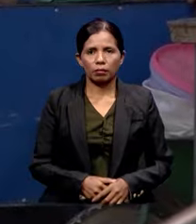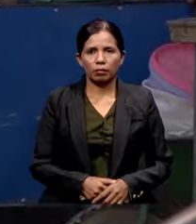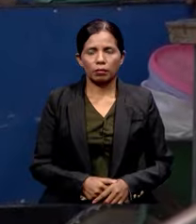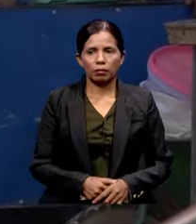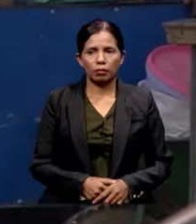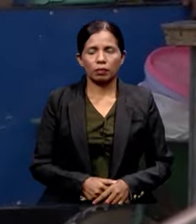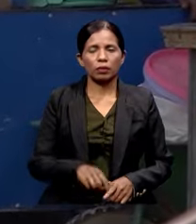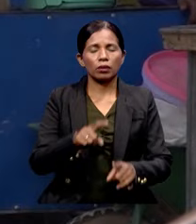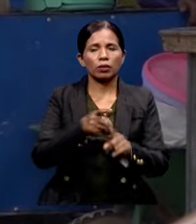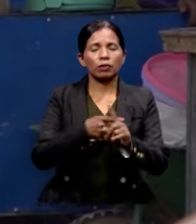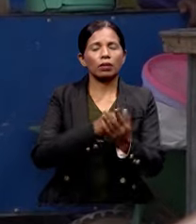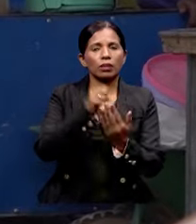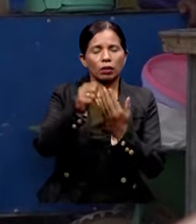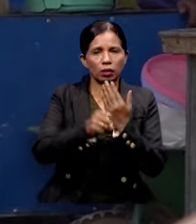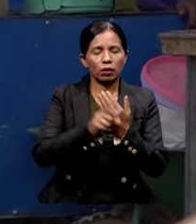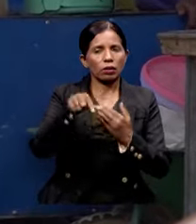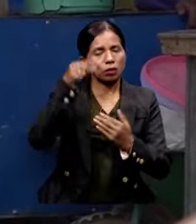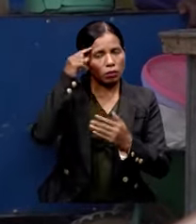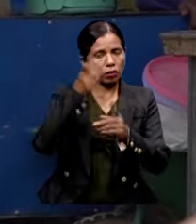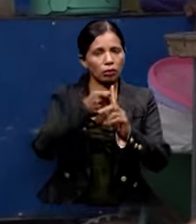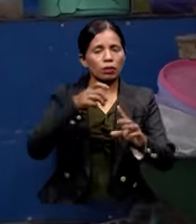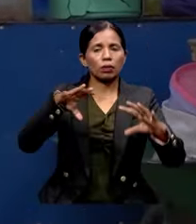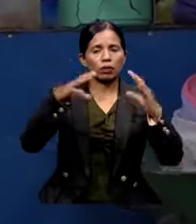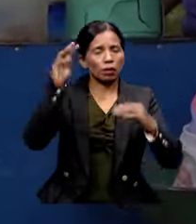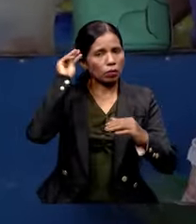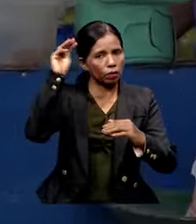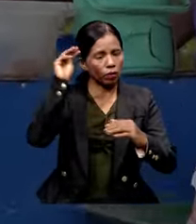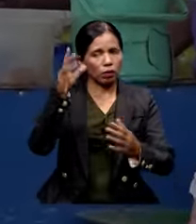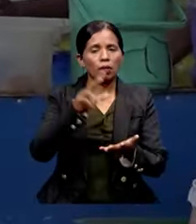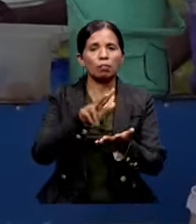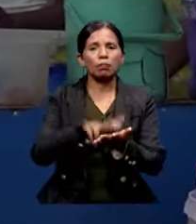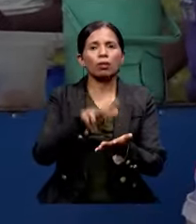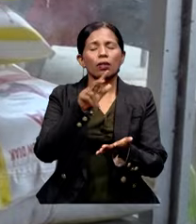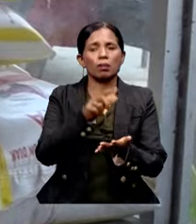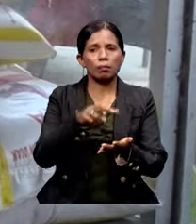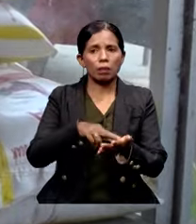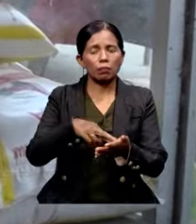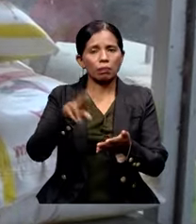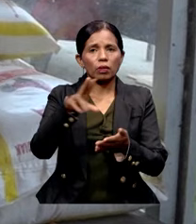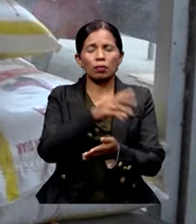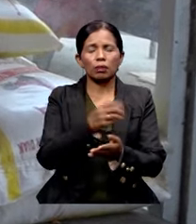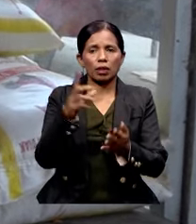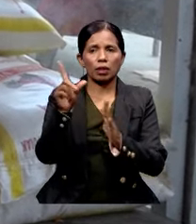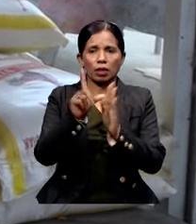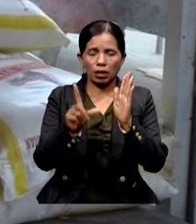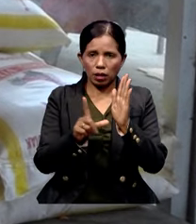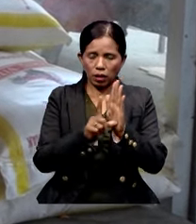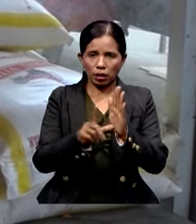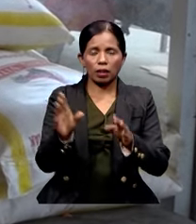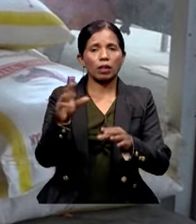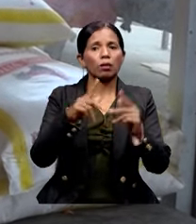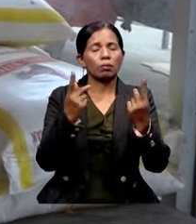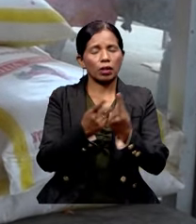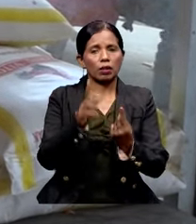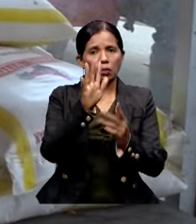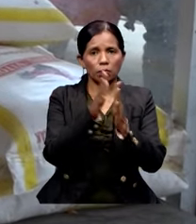E a fula de setembro, o governo e o Conselho Ministro aprova decreto-lei onde o subsídio fosse para a empresa importador Lima, Anesan, Perisos, Creative